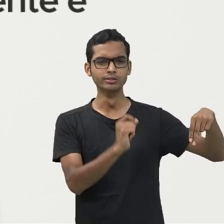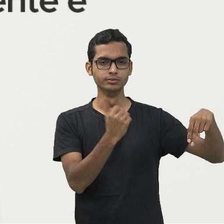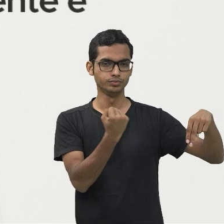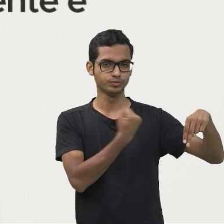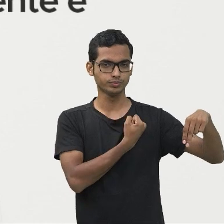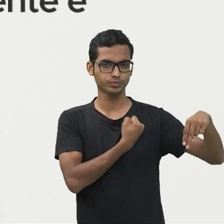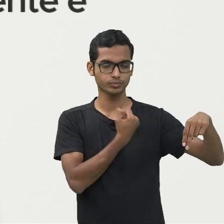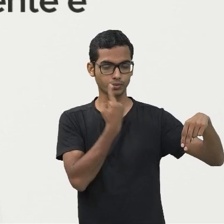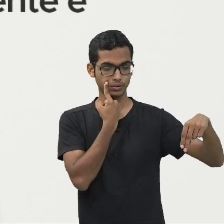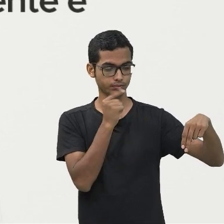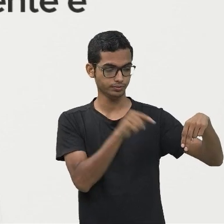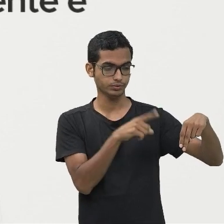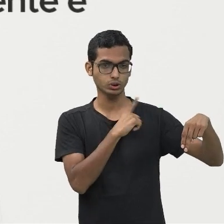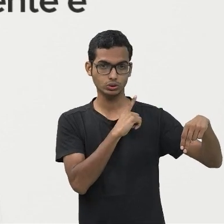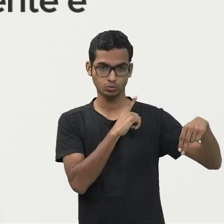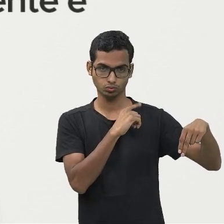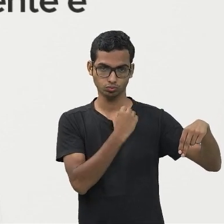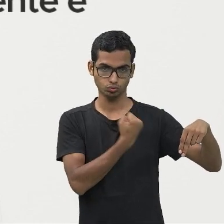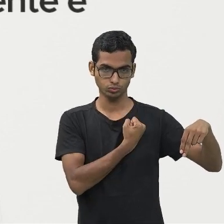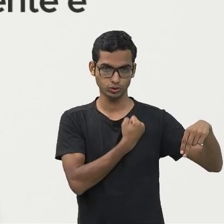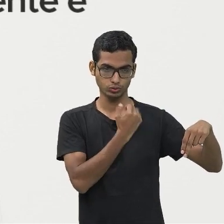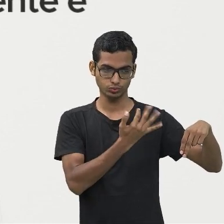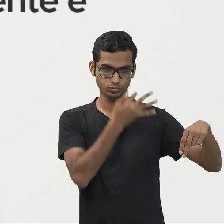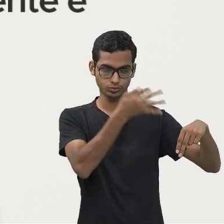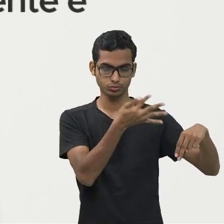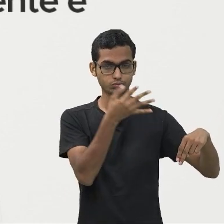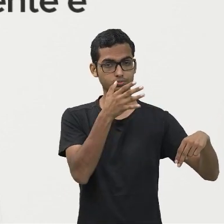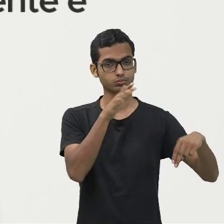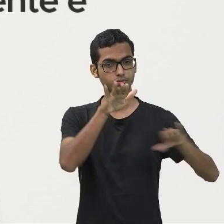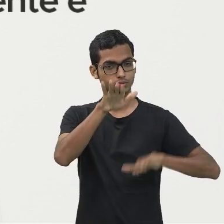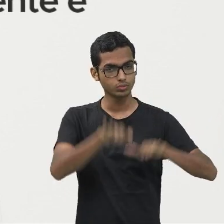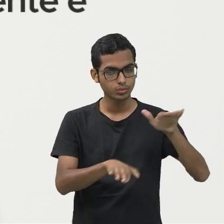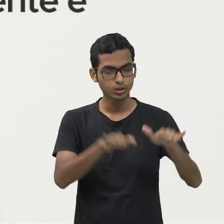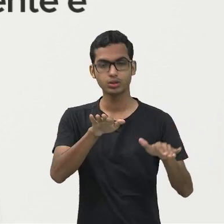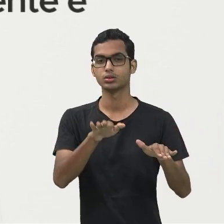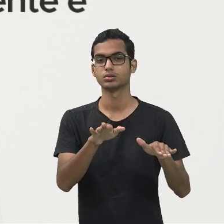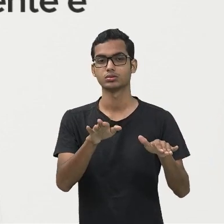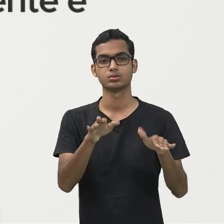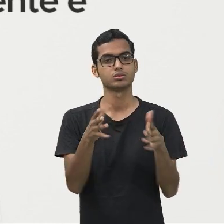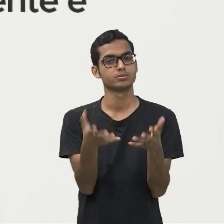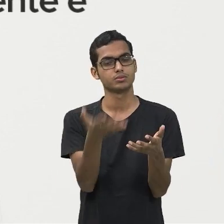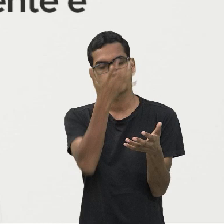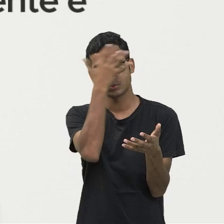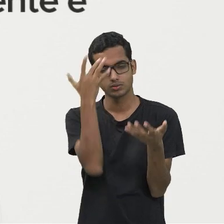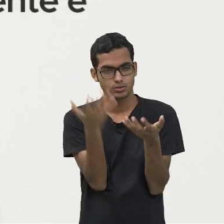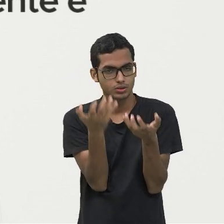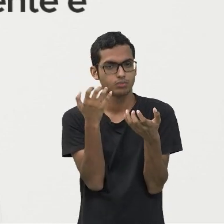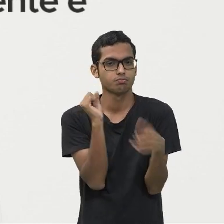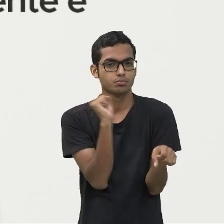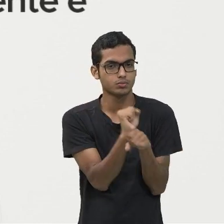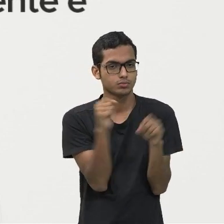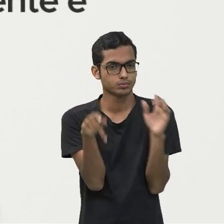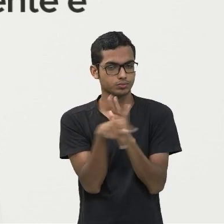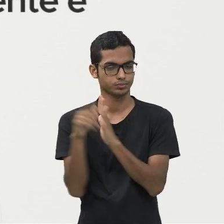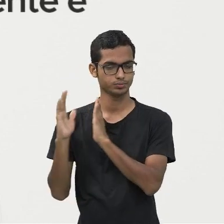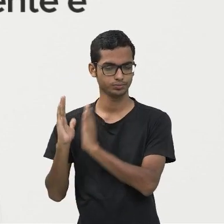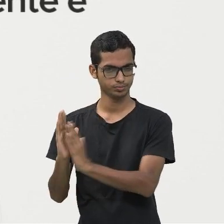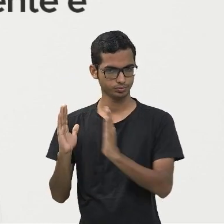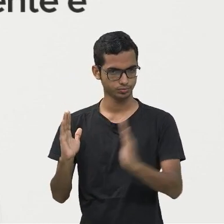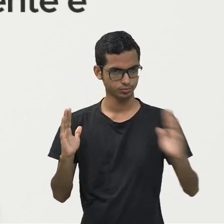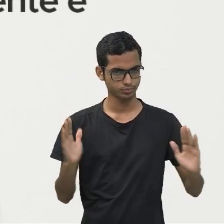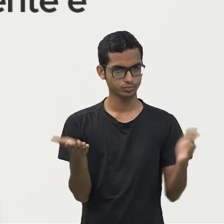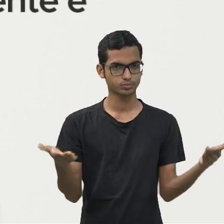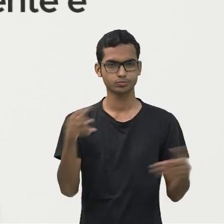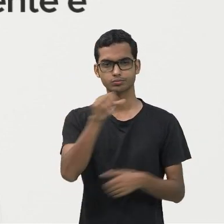um número, ok? Dependendo aí de onde eu queira parar. Quando